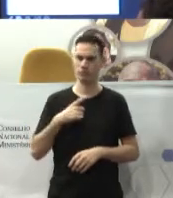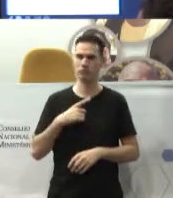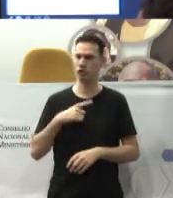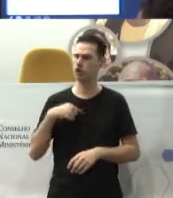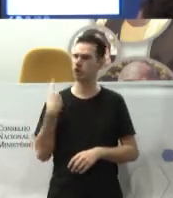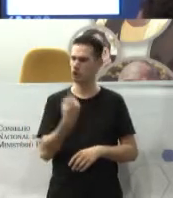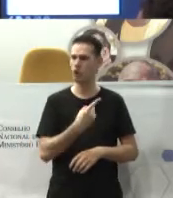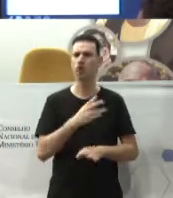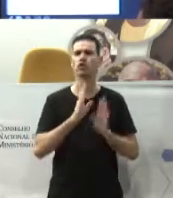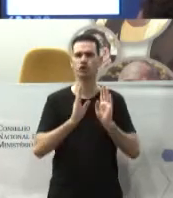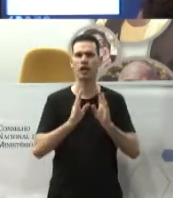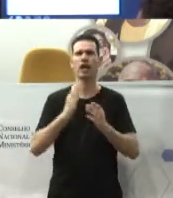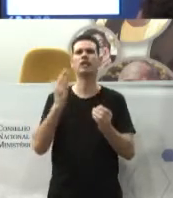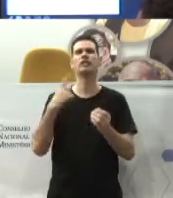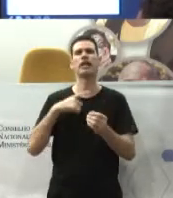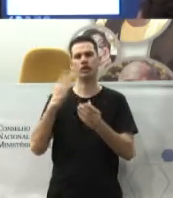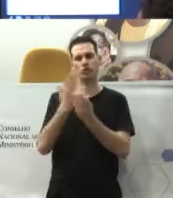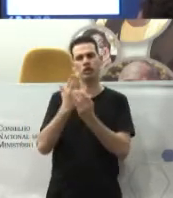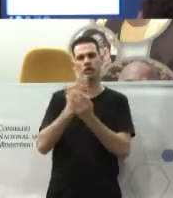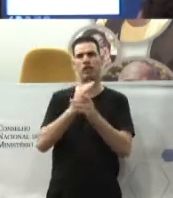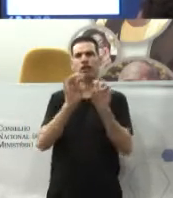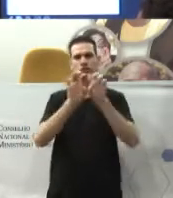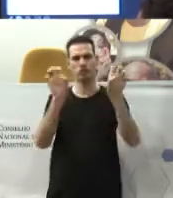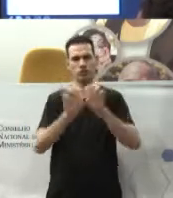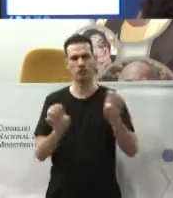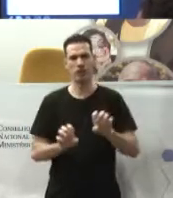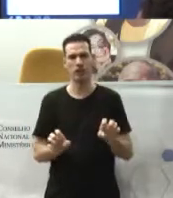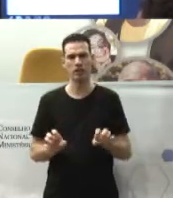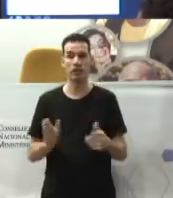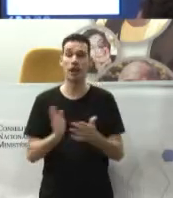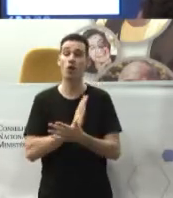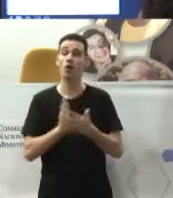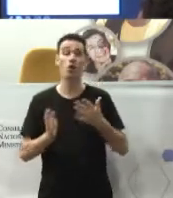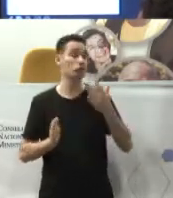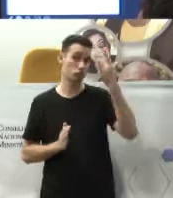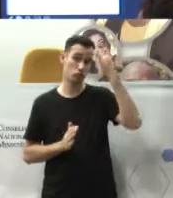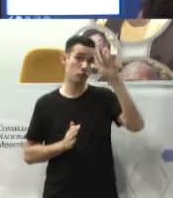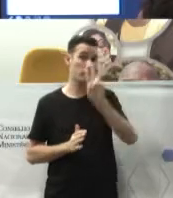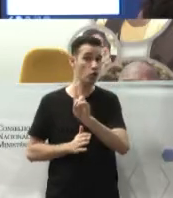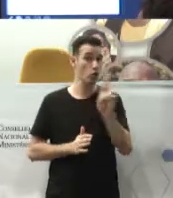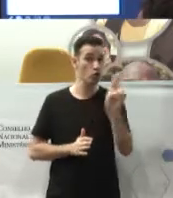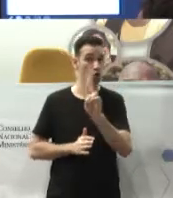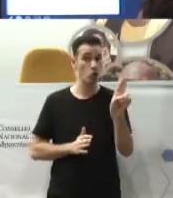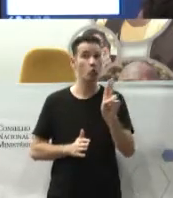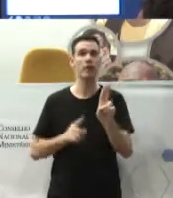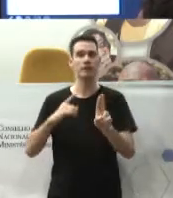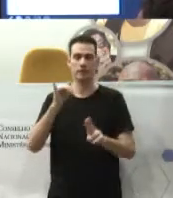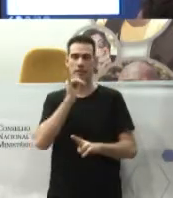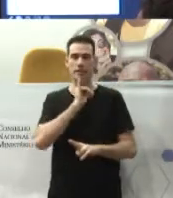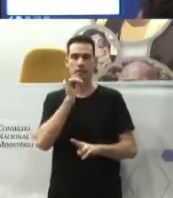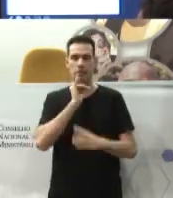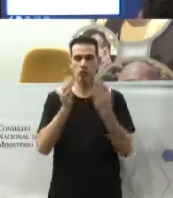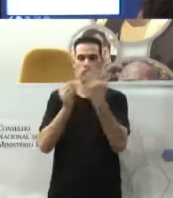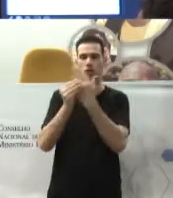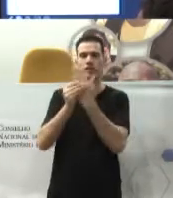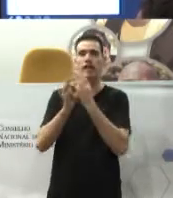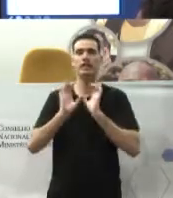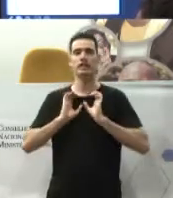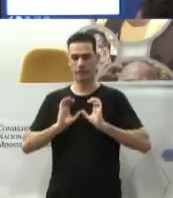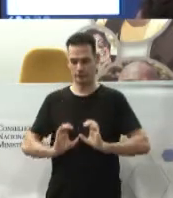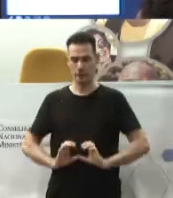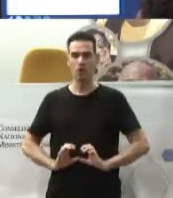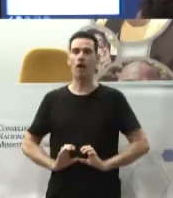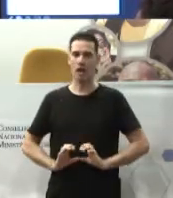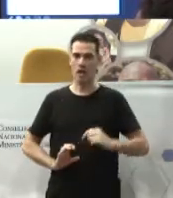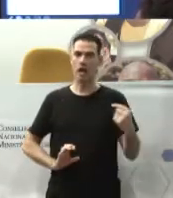que todos aqui já fazem processos estruturais. Talvez alguns não soubessem o nome, mas os inquéritos civis do Ministério Público, quando a gente faz